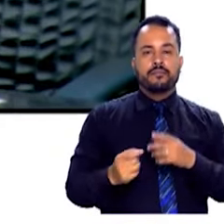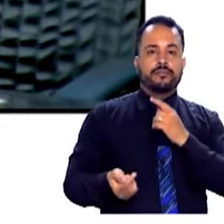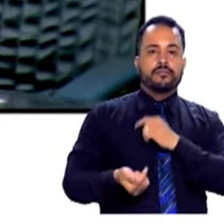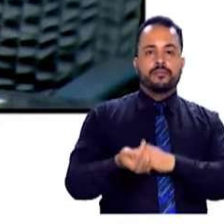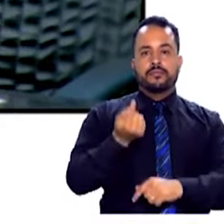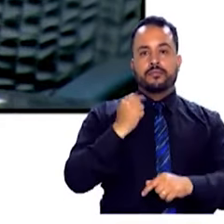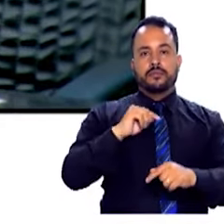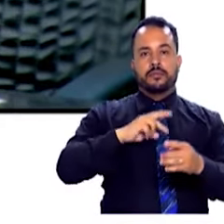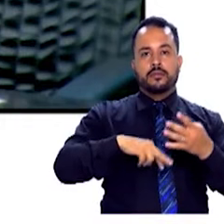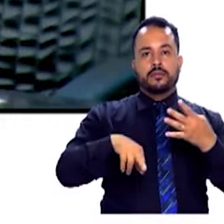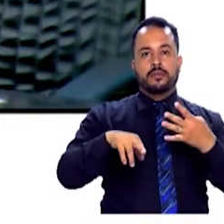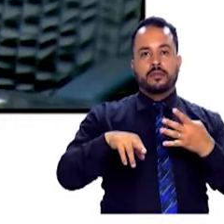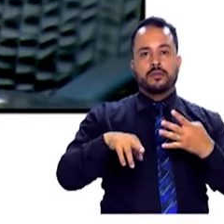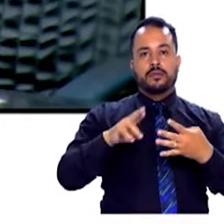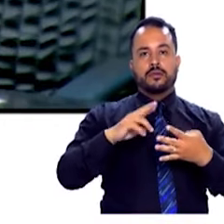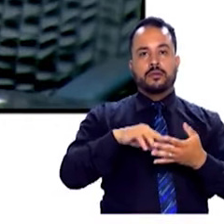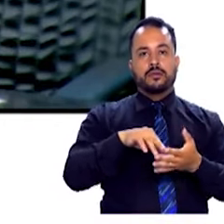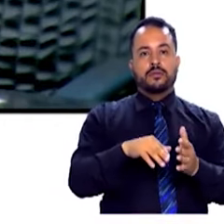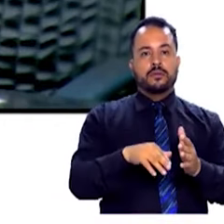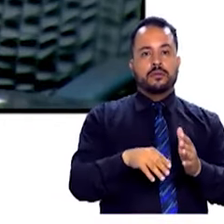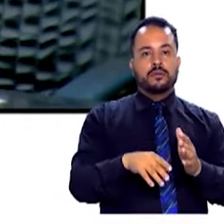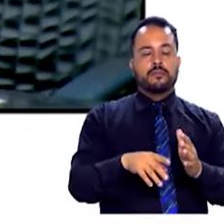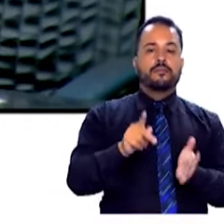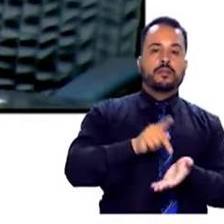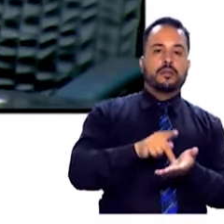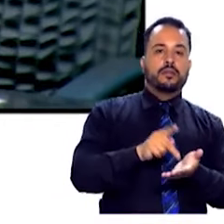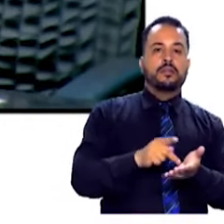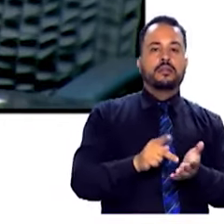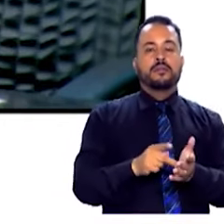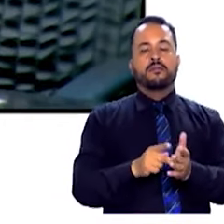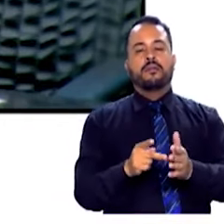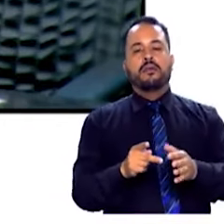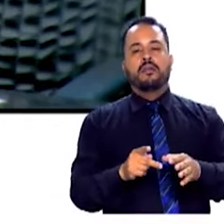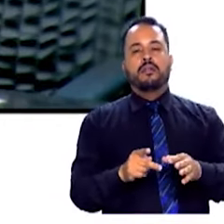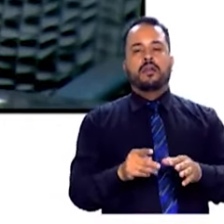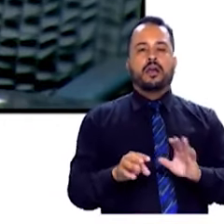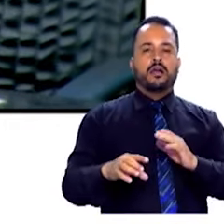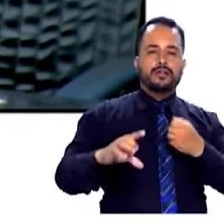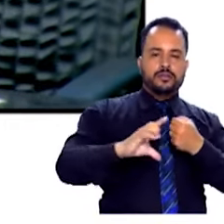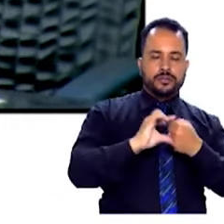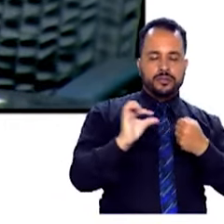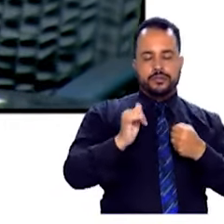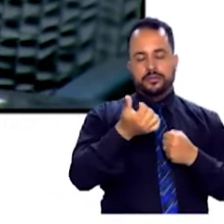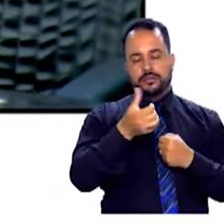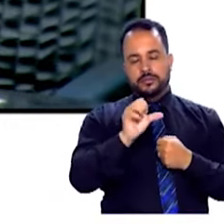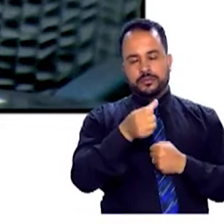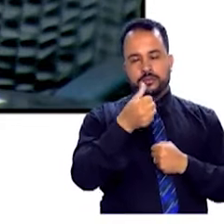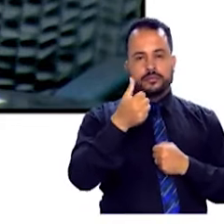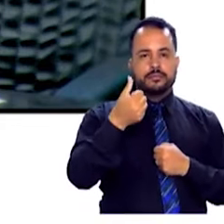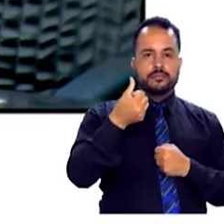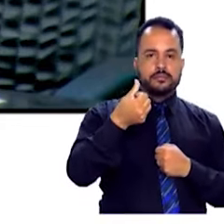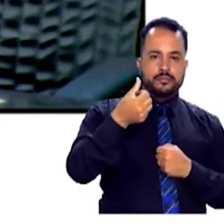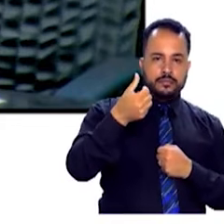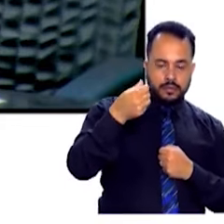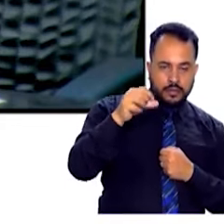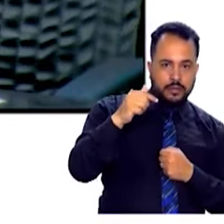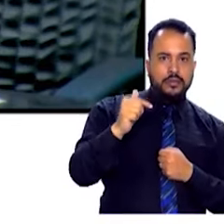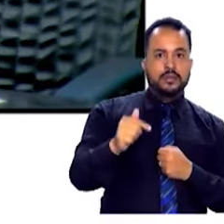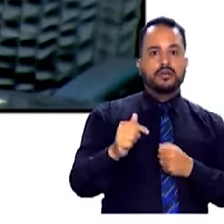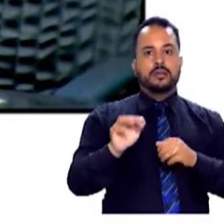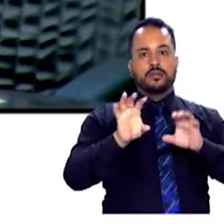cassação em casos distintos dos previstos no artigo 386 que são as hipóteses né de cabimento normal quando a suprema